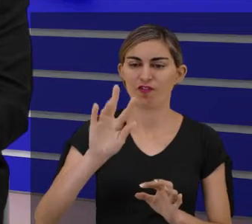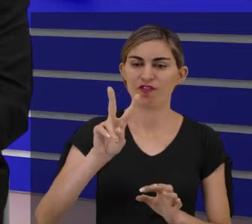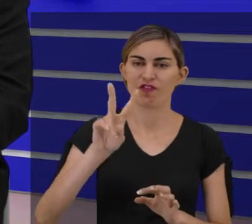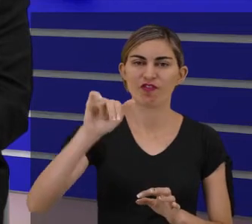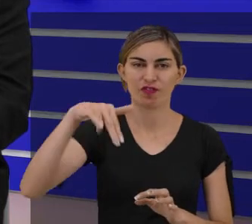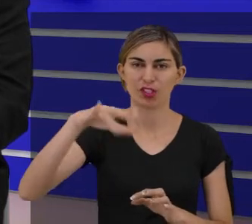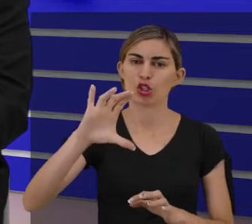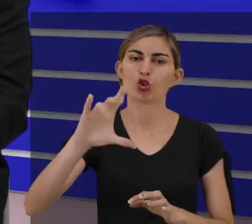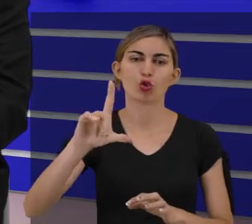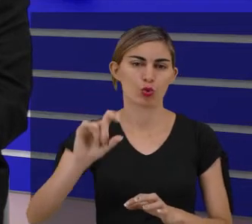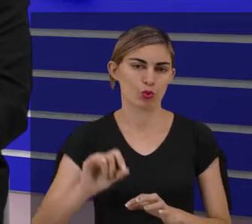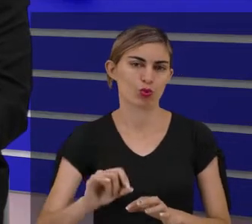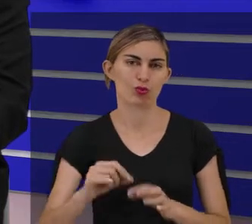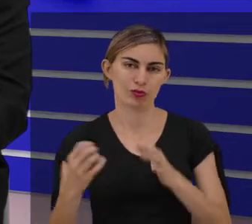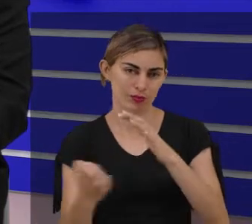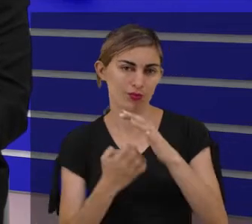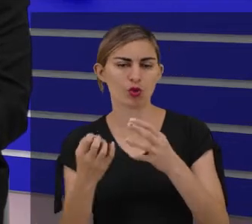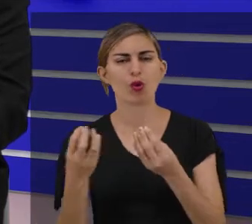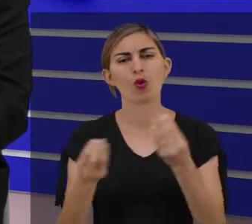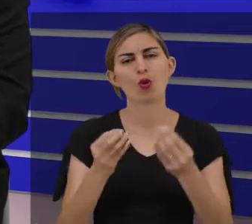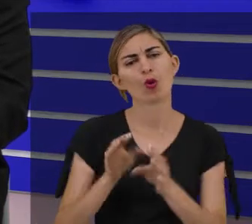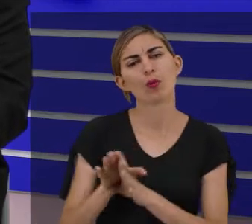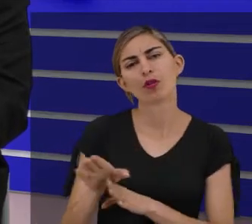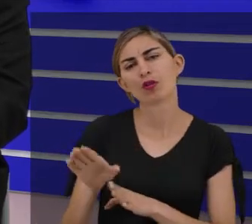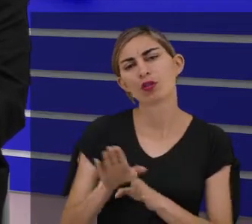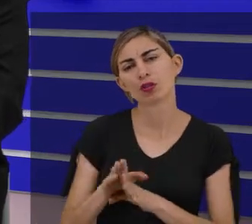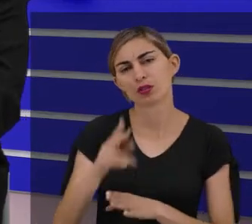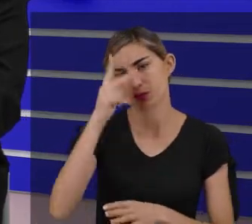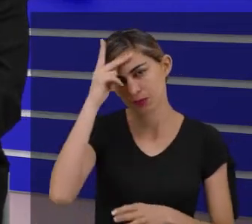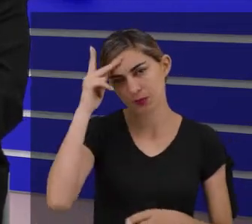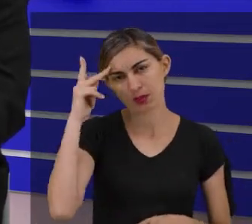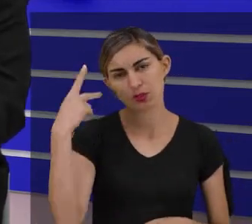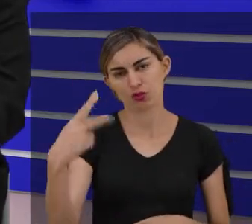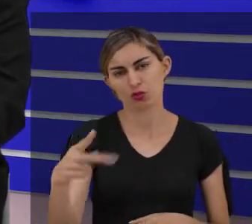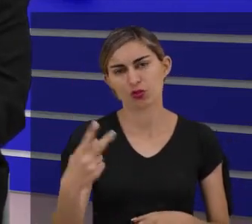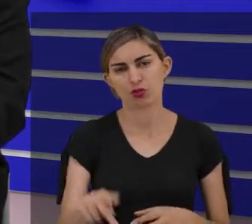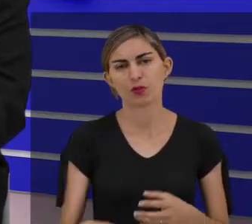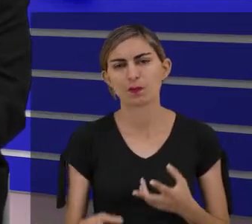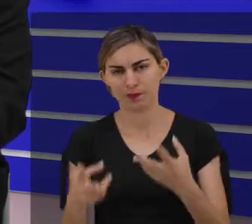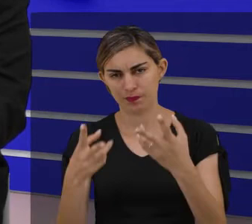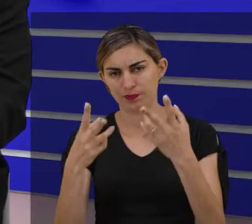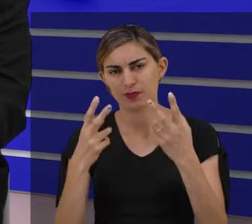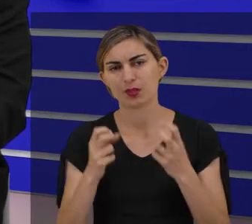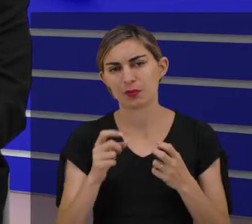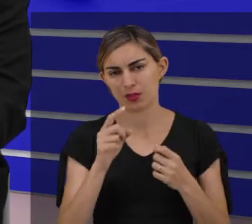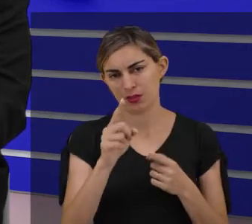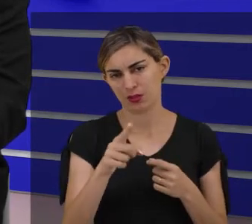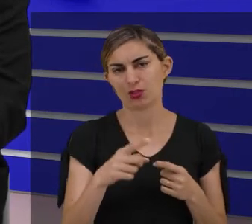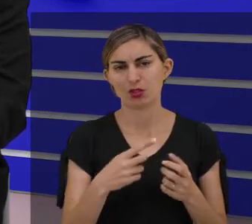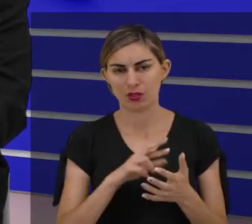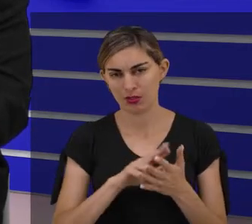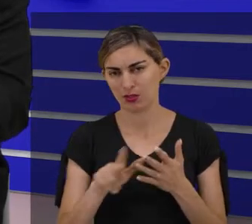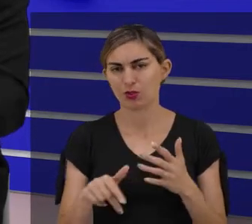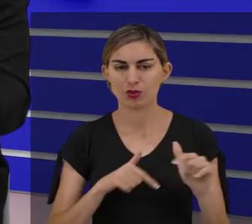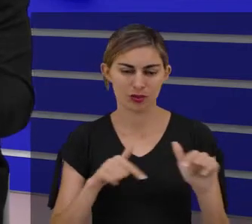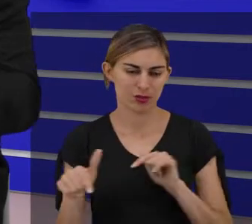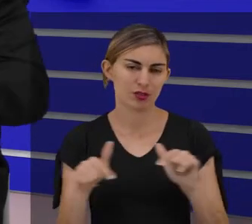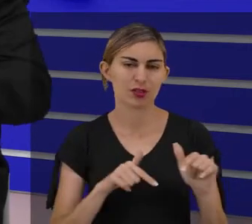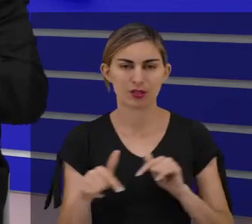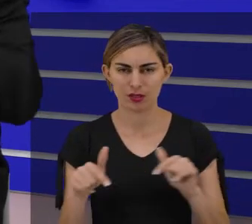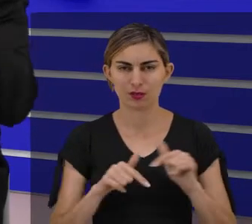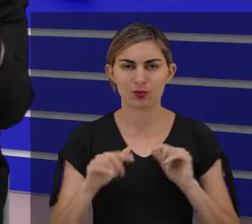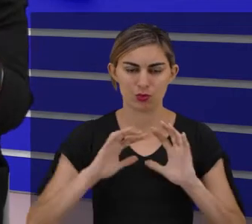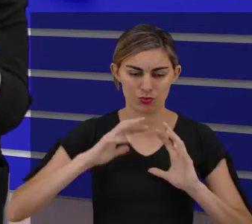vinculação trabalhista. Mas como é que a gente pode orientar essa pessoa? Perceba aí, o universo do trabalho é